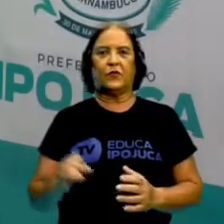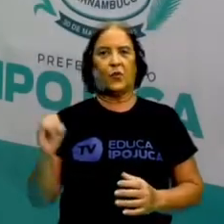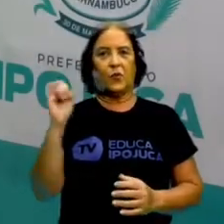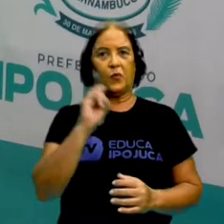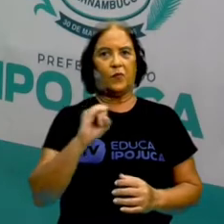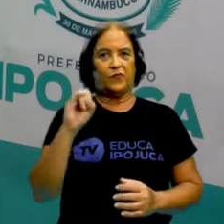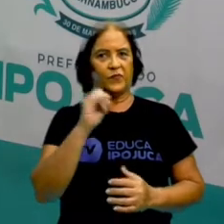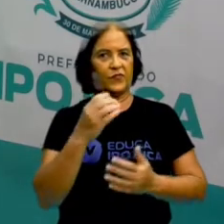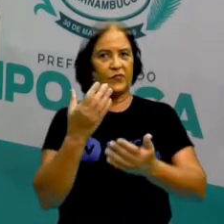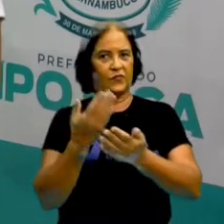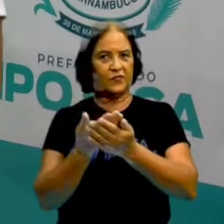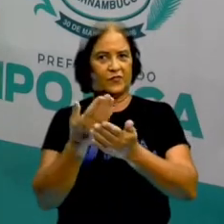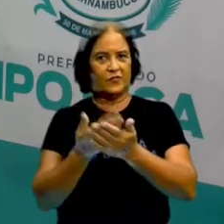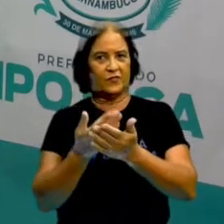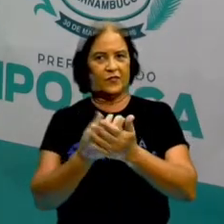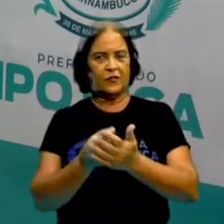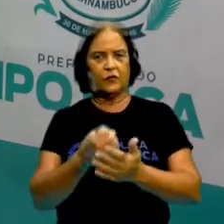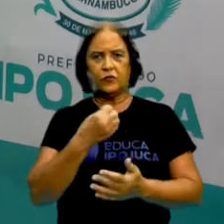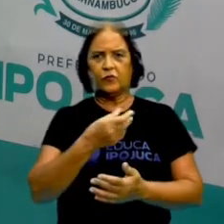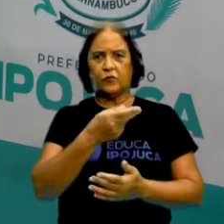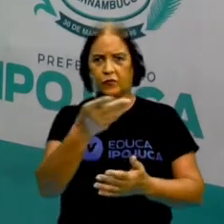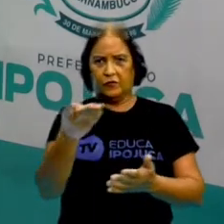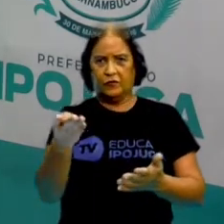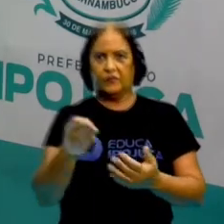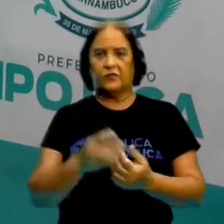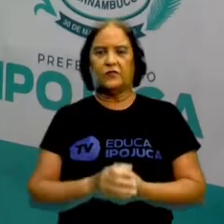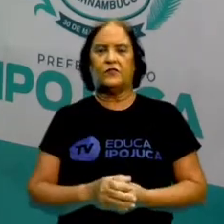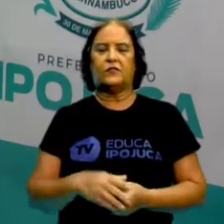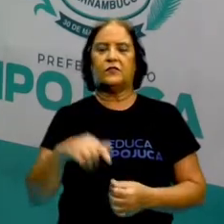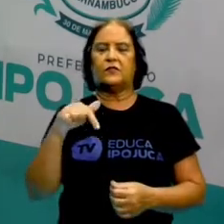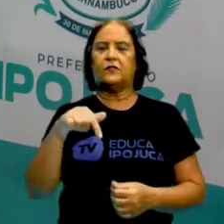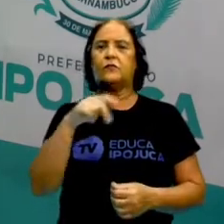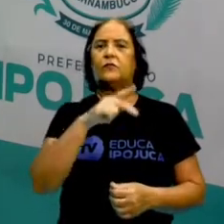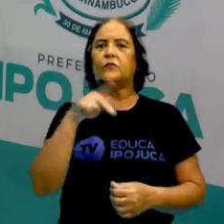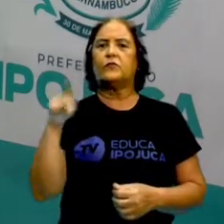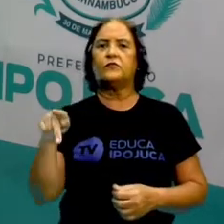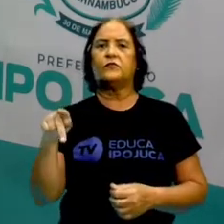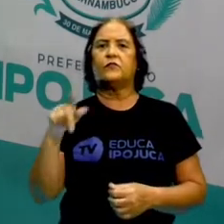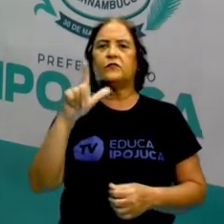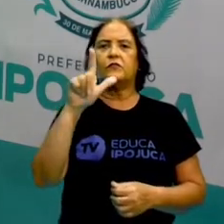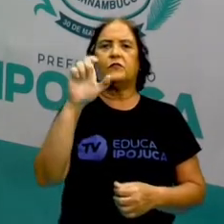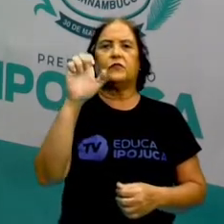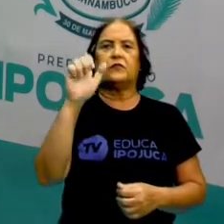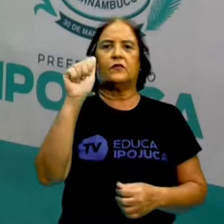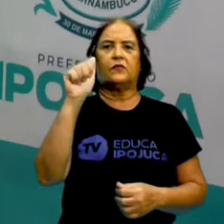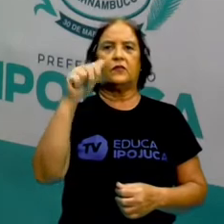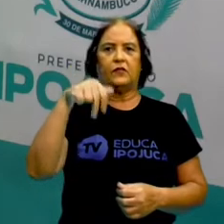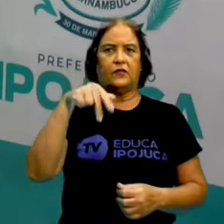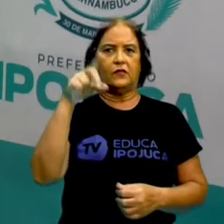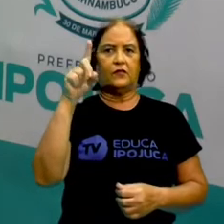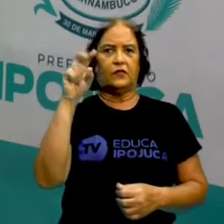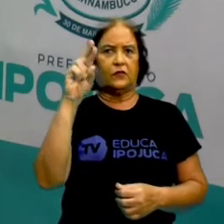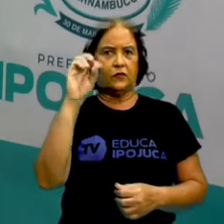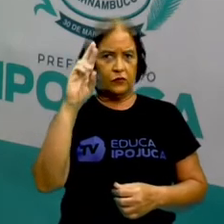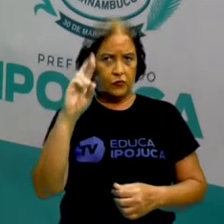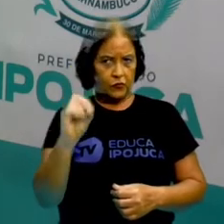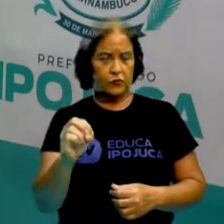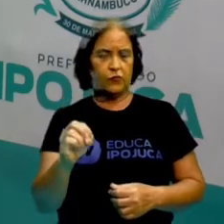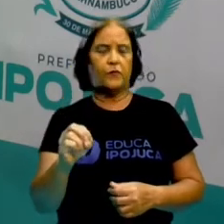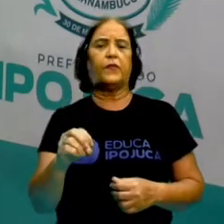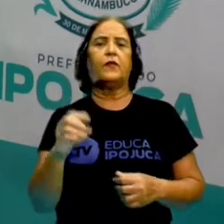Hello, students! Como vocês estão? Aqui é o Teacher Leandro e sejam bem-vindos a mais uma aula de língua